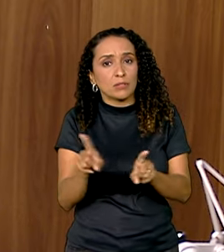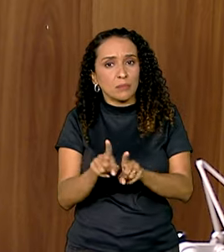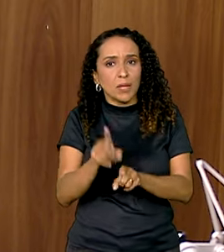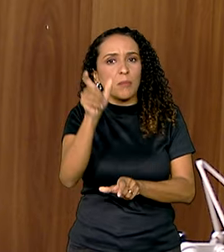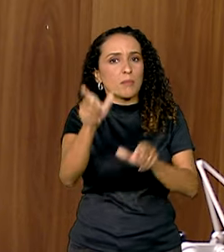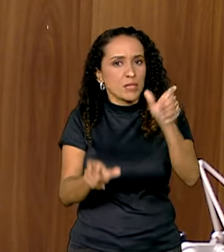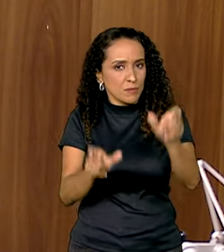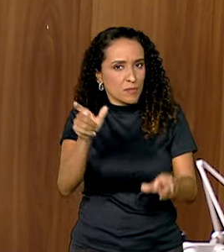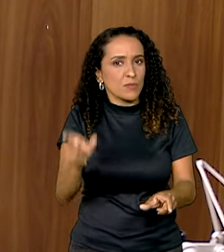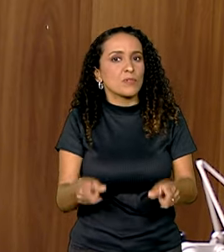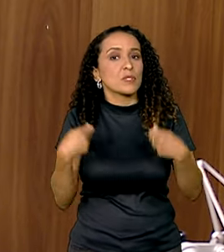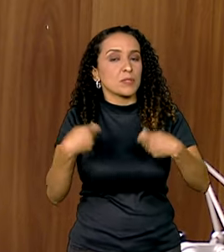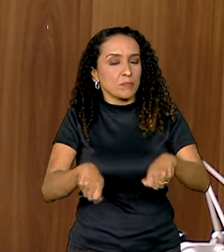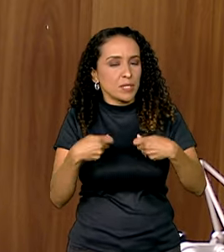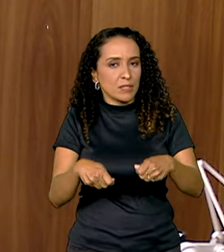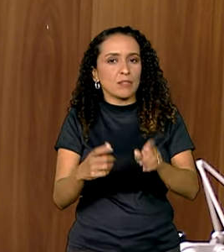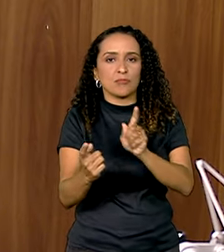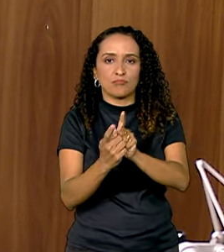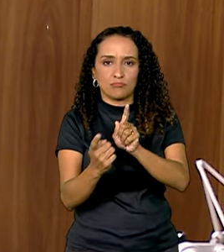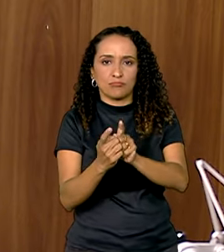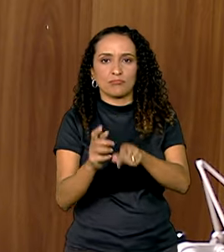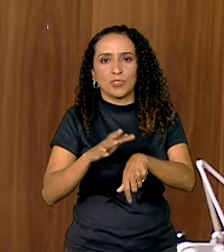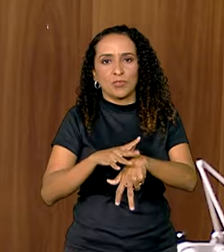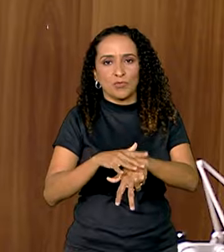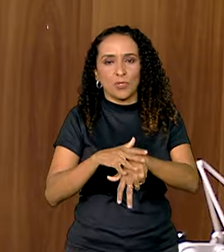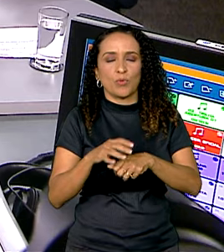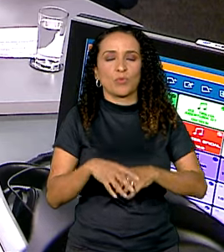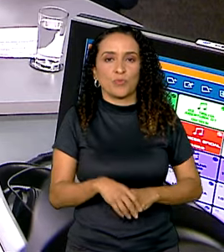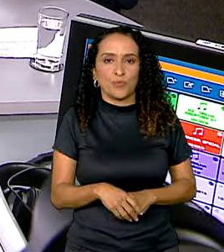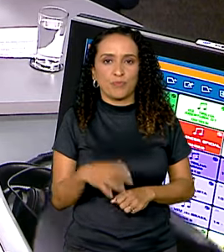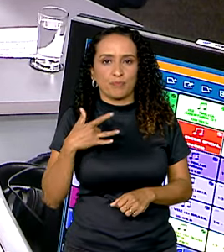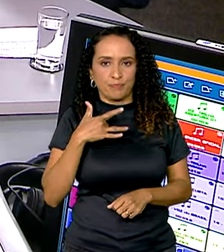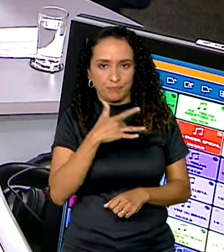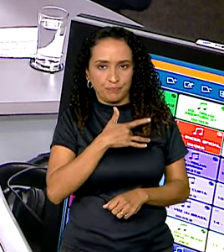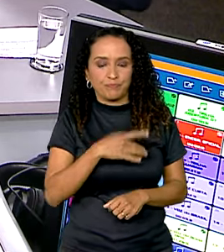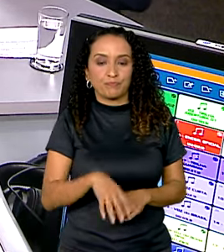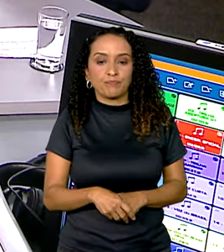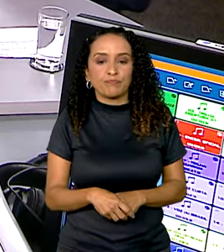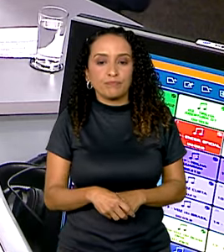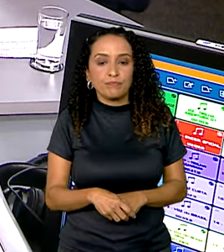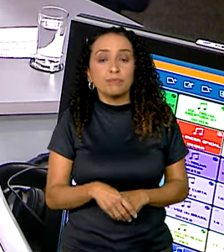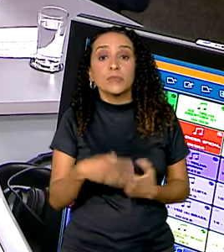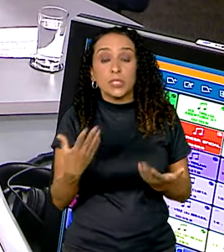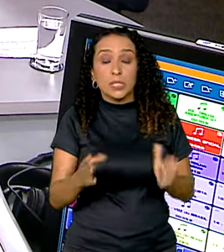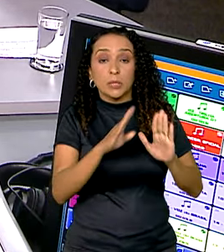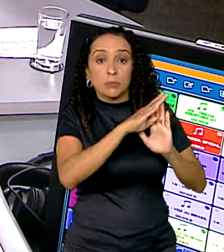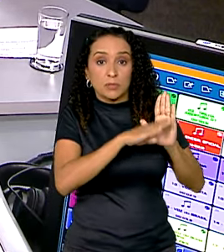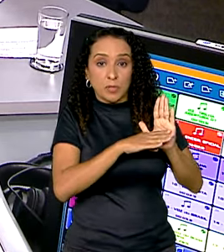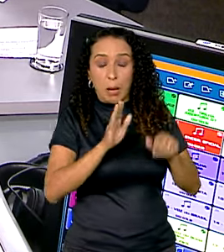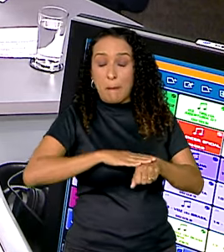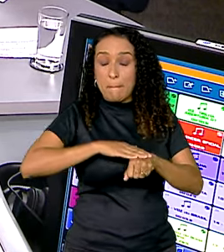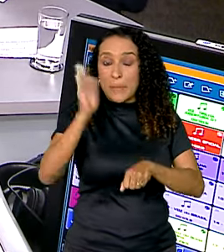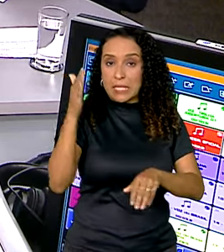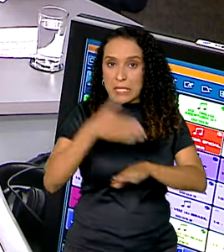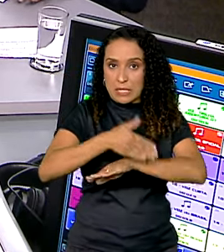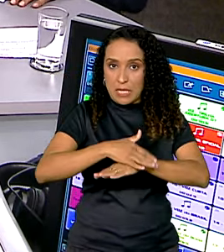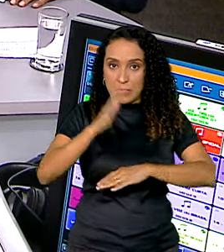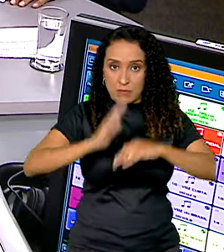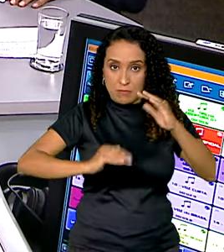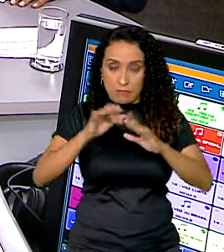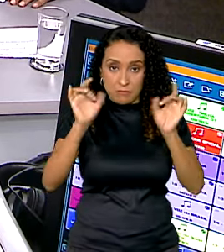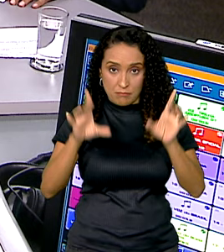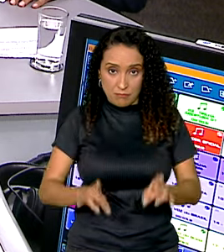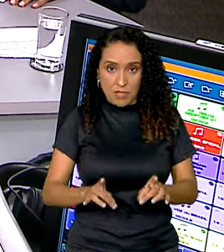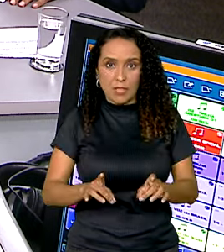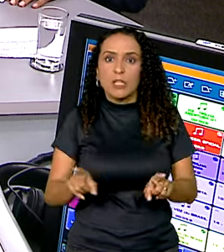para as pessoas que precisam do atendimento de saúde. Agora, esse programa de mais acesso a especialistas, ele também se